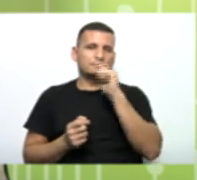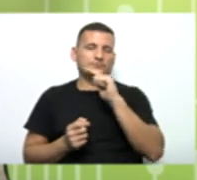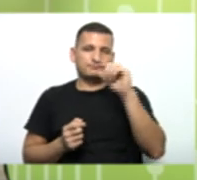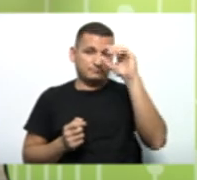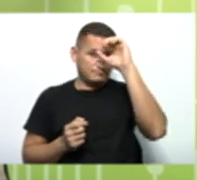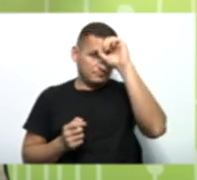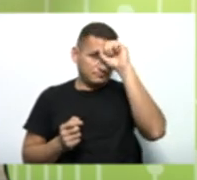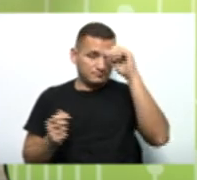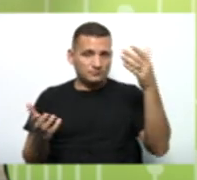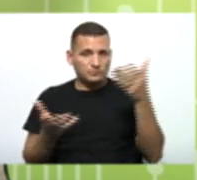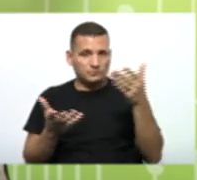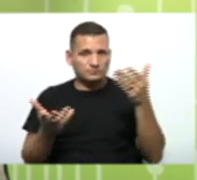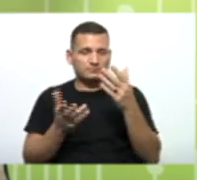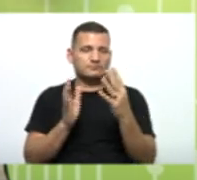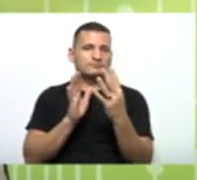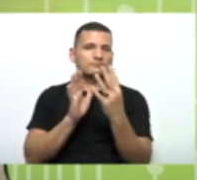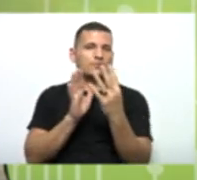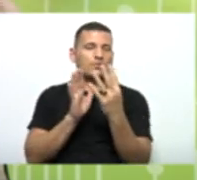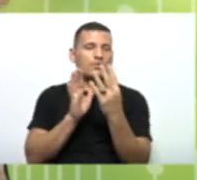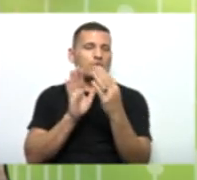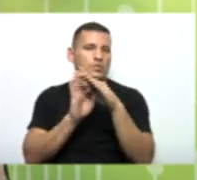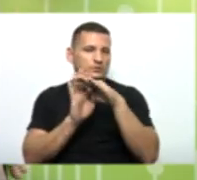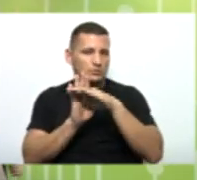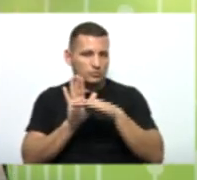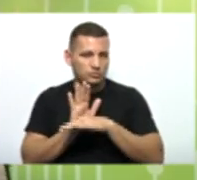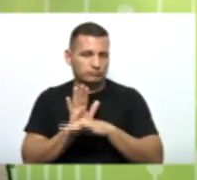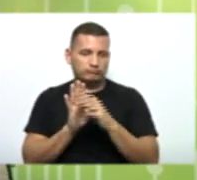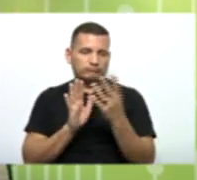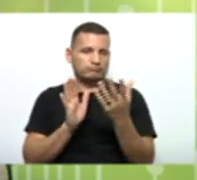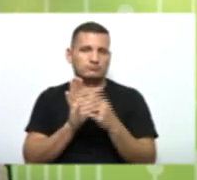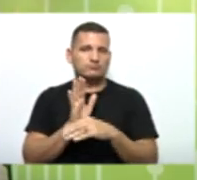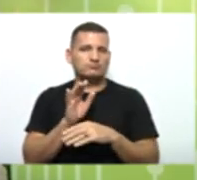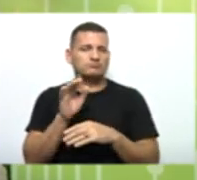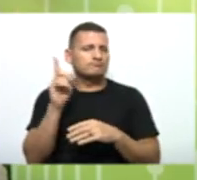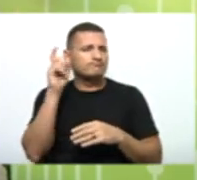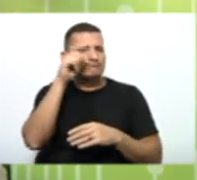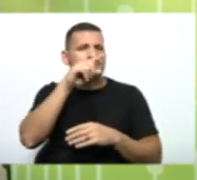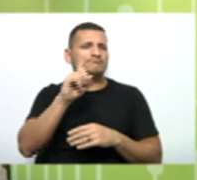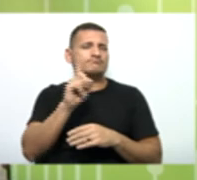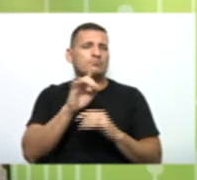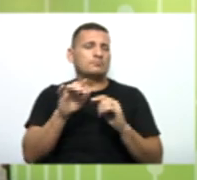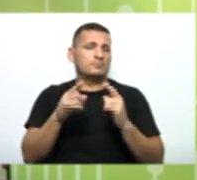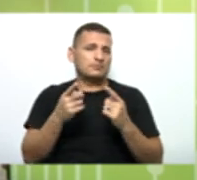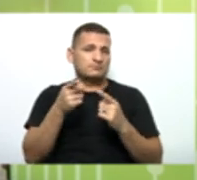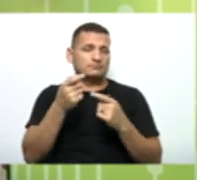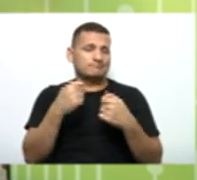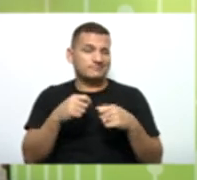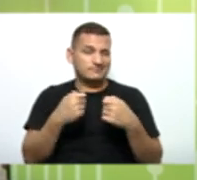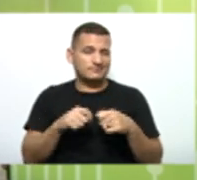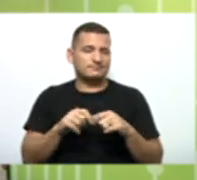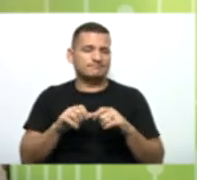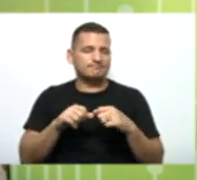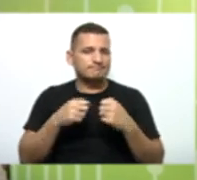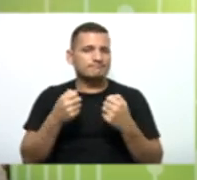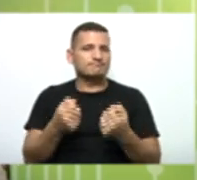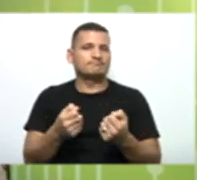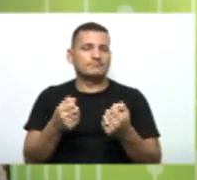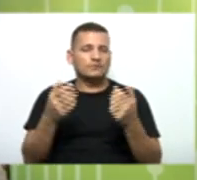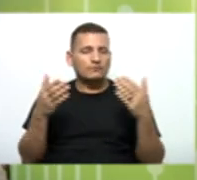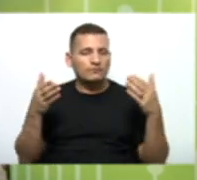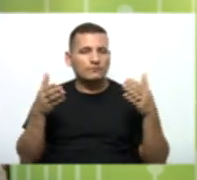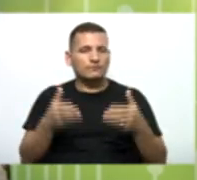esse conteúdo da aula de hoje. Não é um conteúdo difícil, logicamente, mas é algo que você precisa se dedicar um pouquinho mais para conseguir